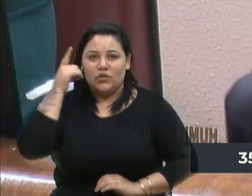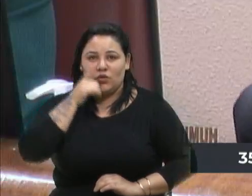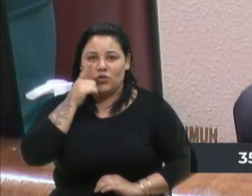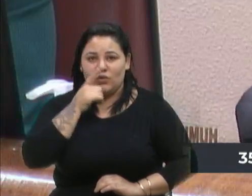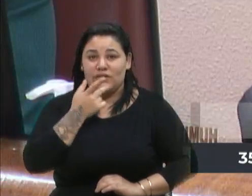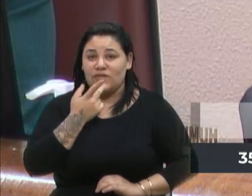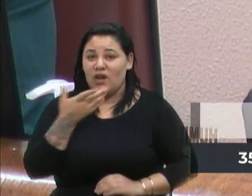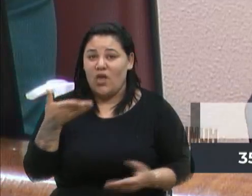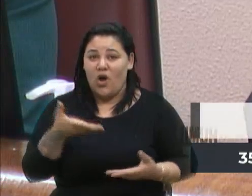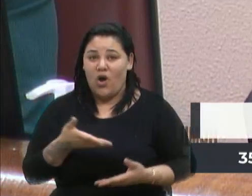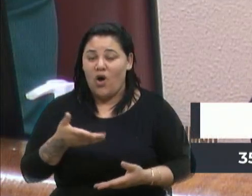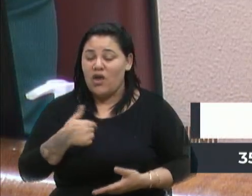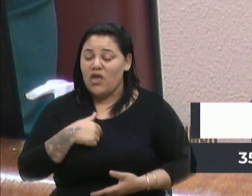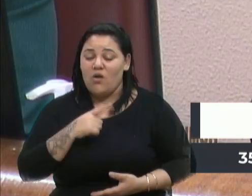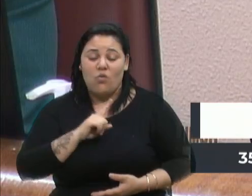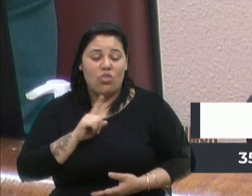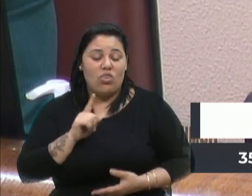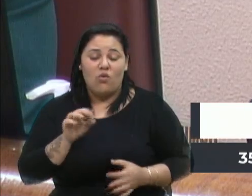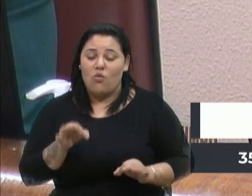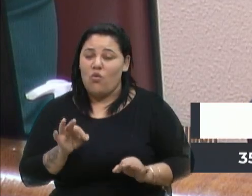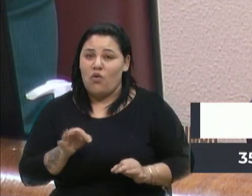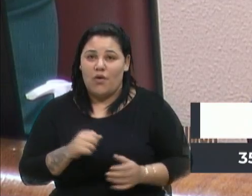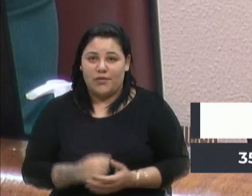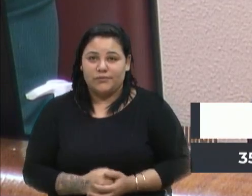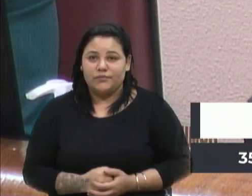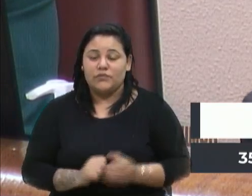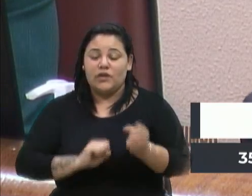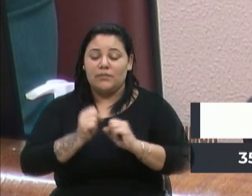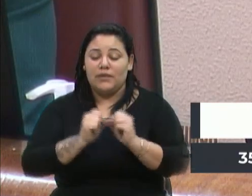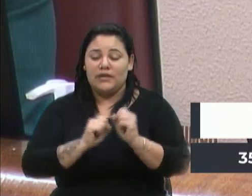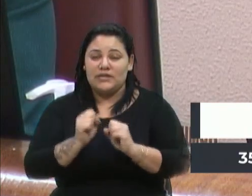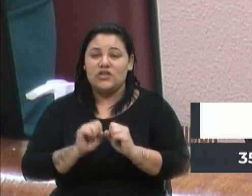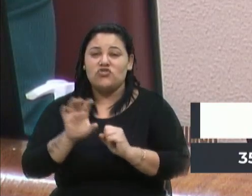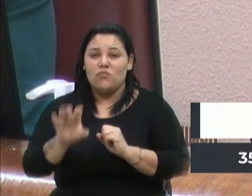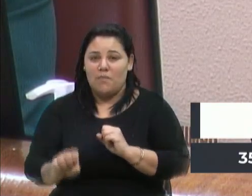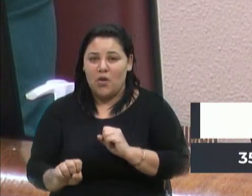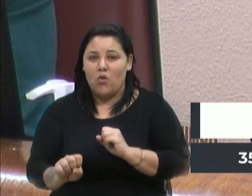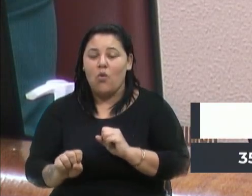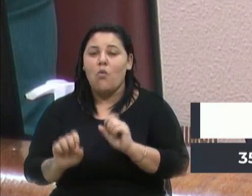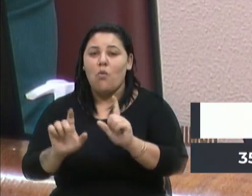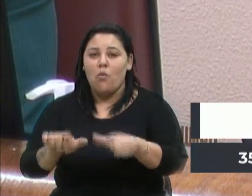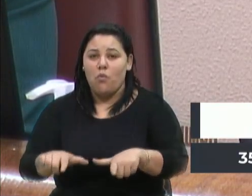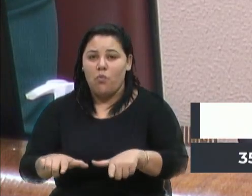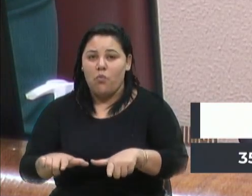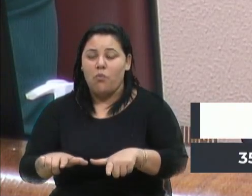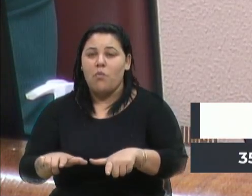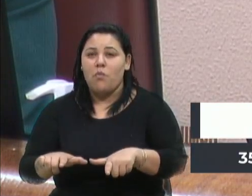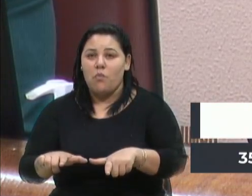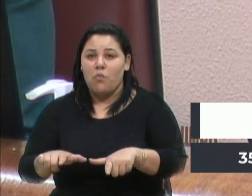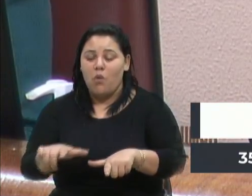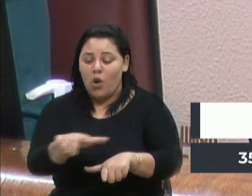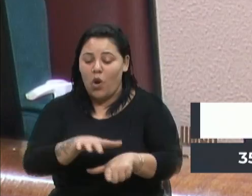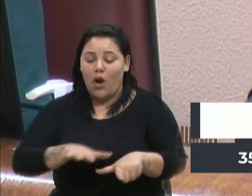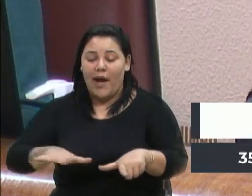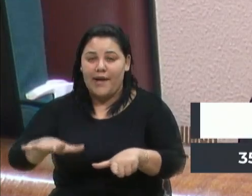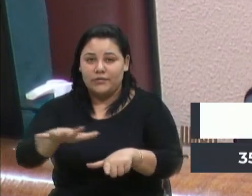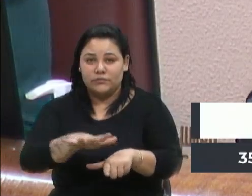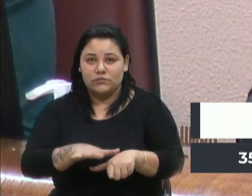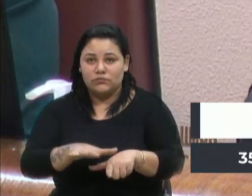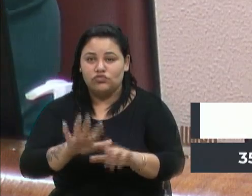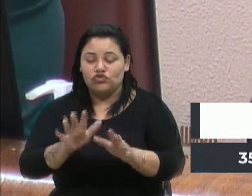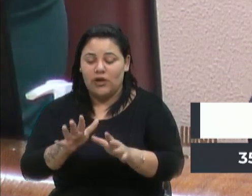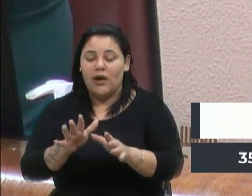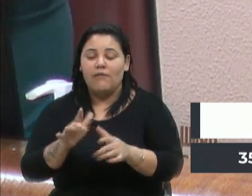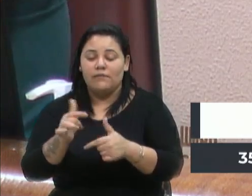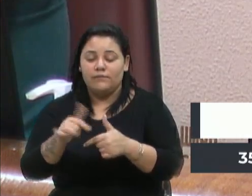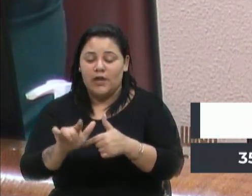dizer. A empresa que está para assumir já alocou o pavilhão, já está praticamente assumindo toda essa situação e,